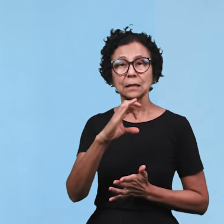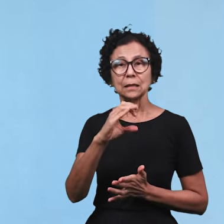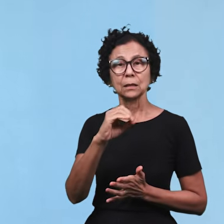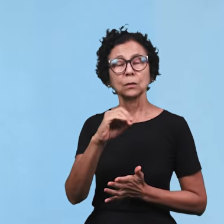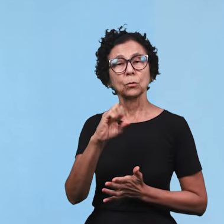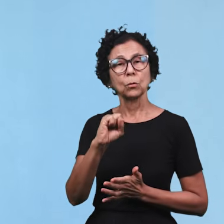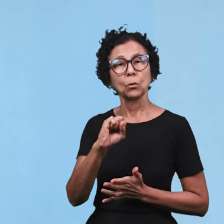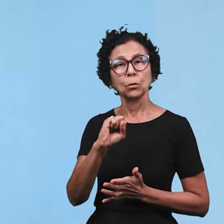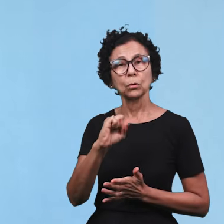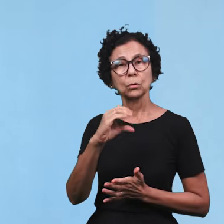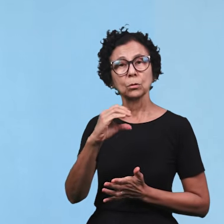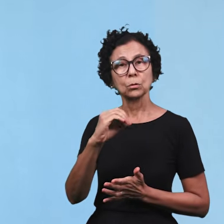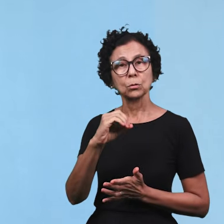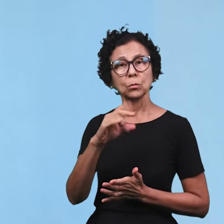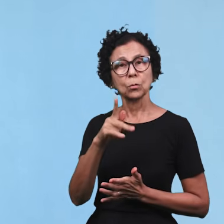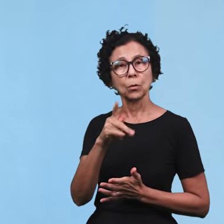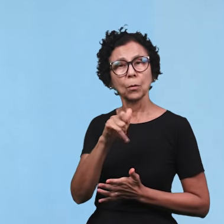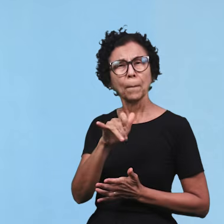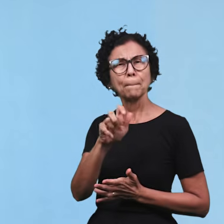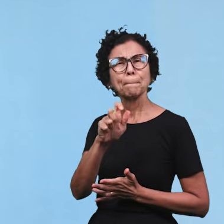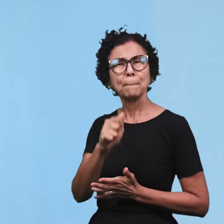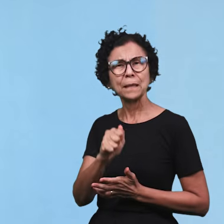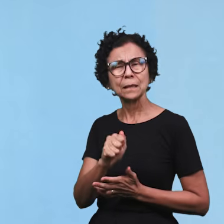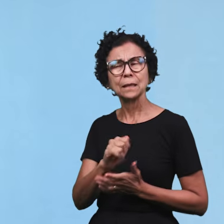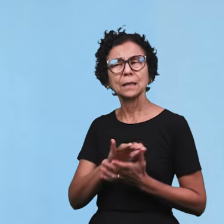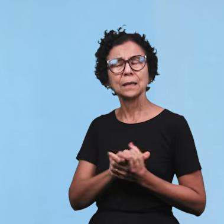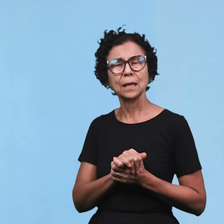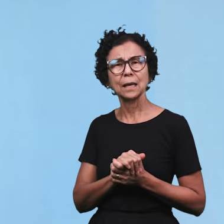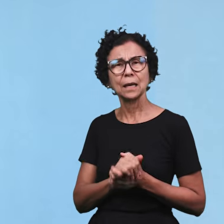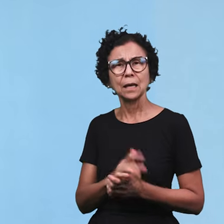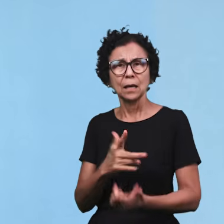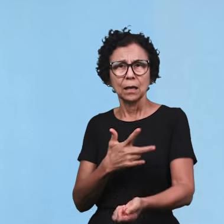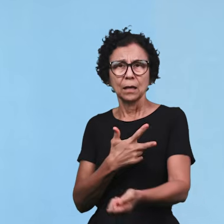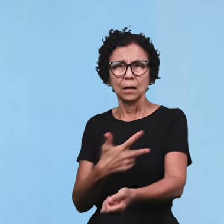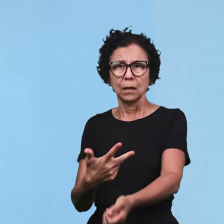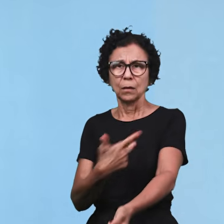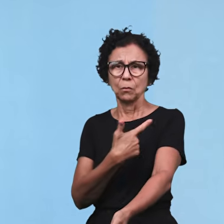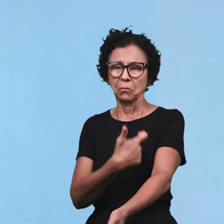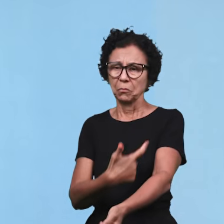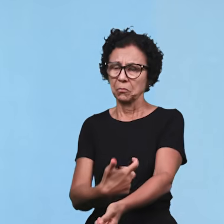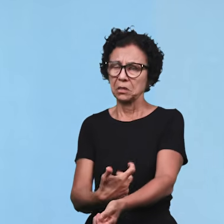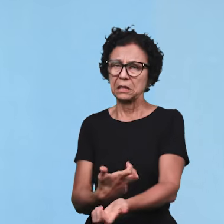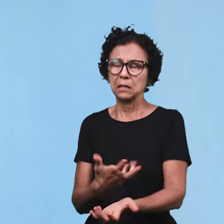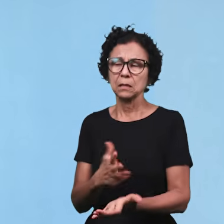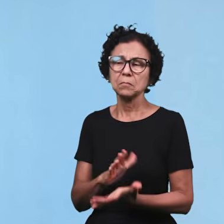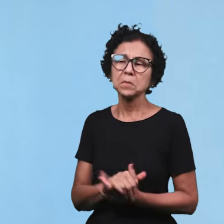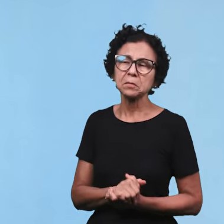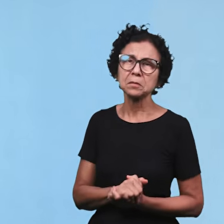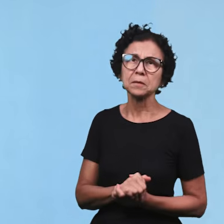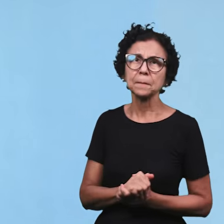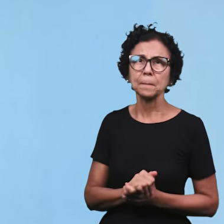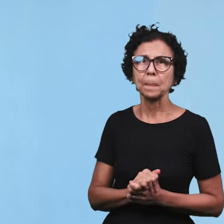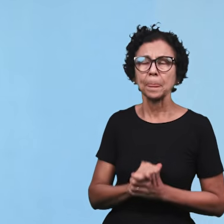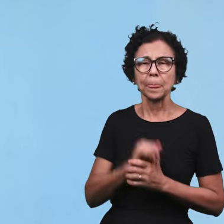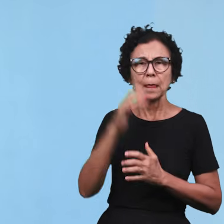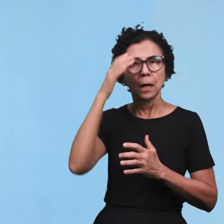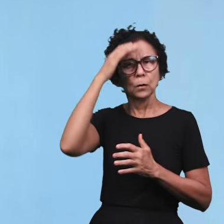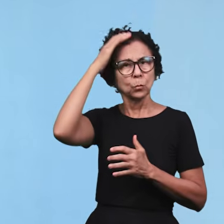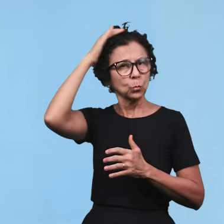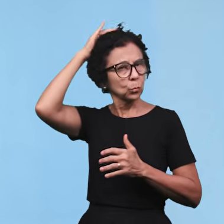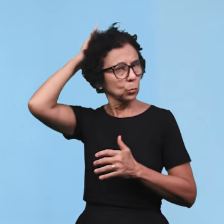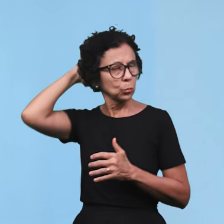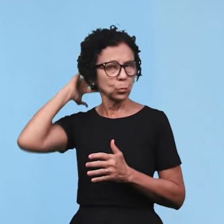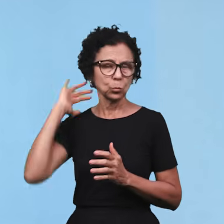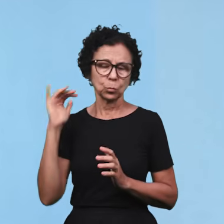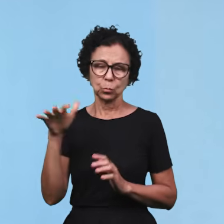A tricoscopia nada mais é do que a gente analisar, com uma lente de aumento com um zoom muito importante, todo o couro cabeludo